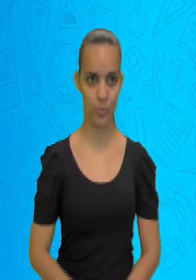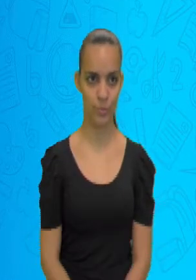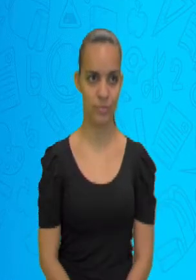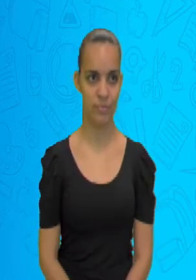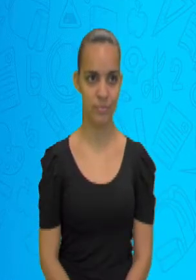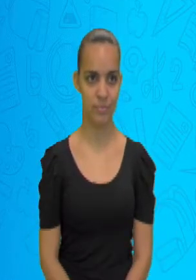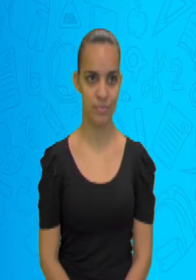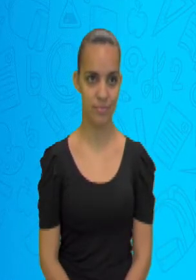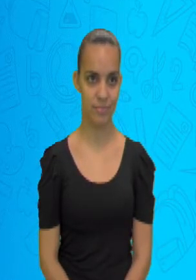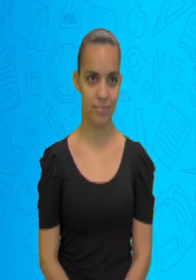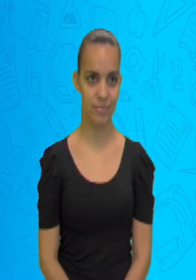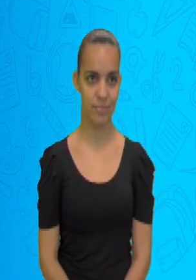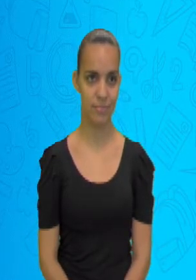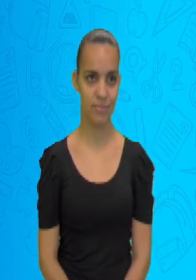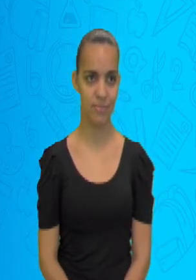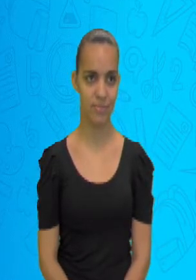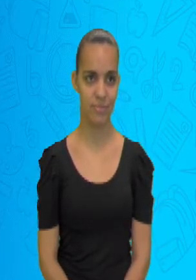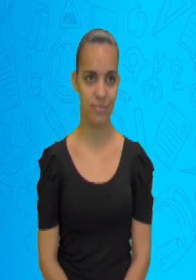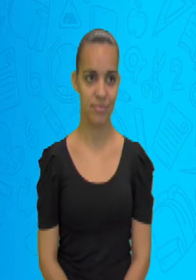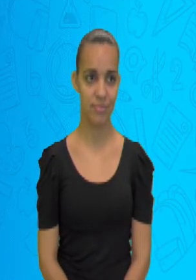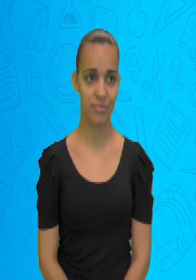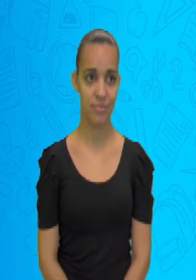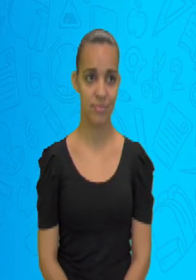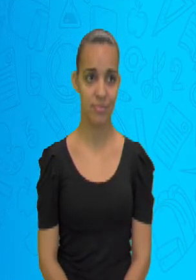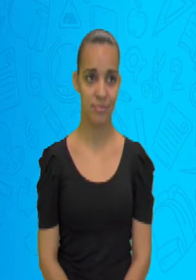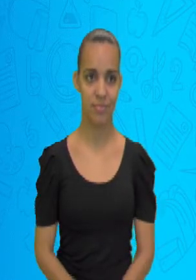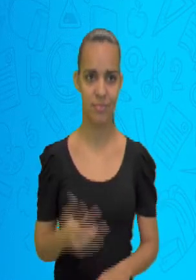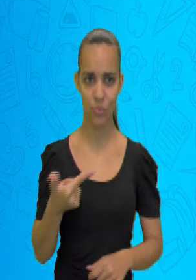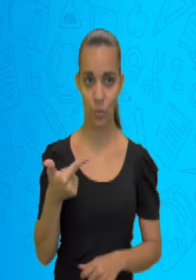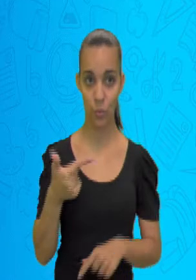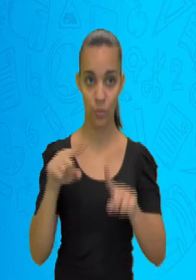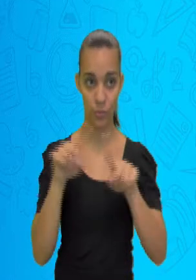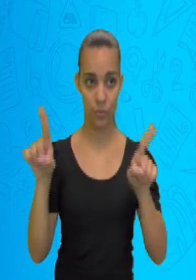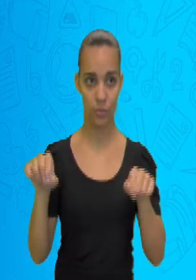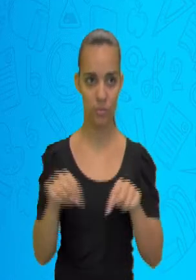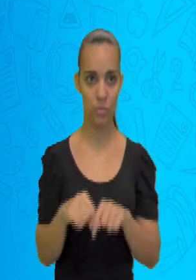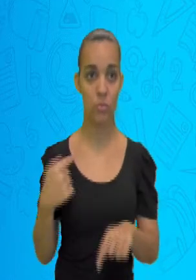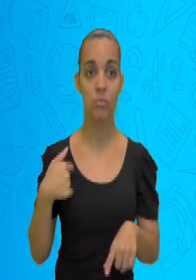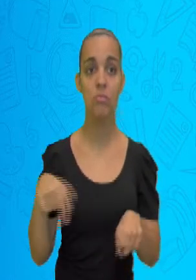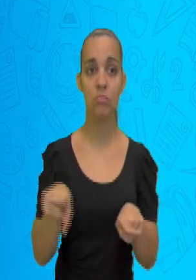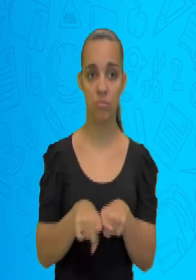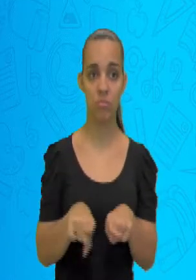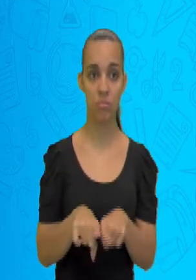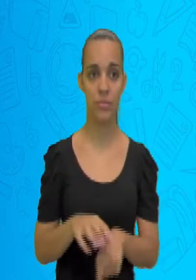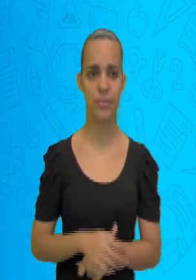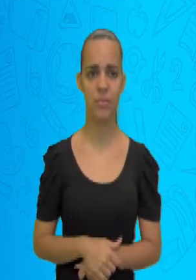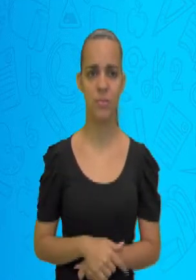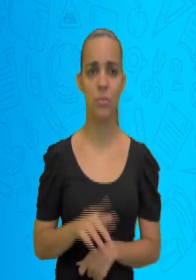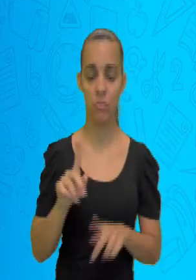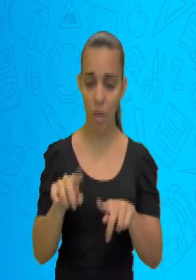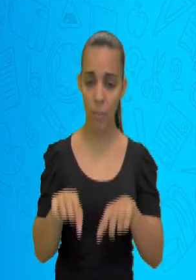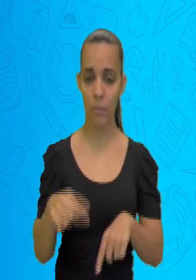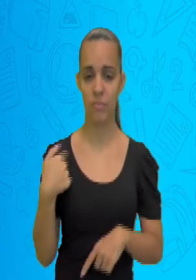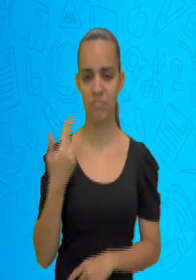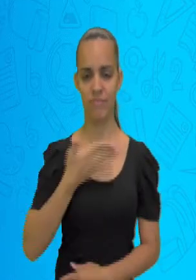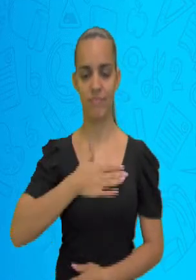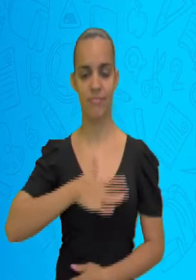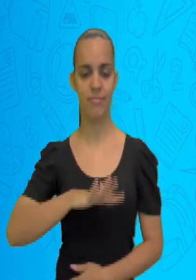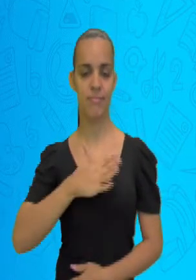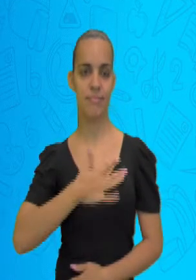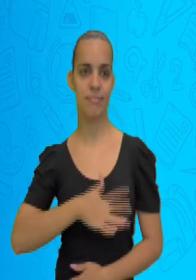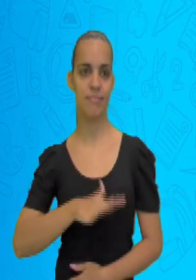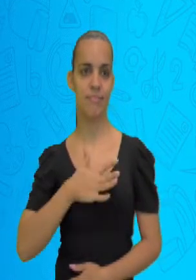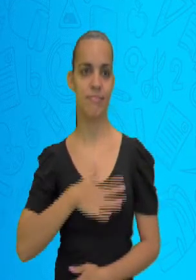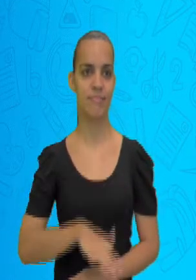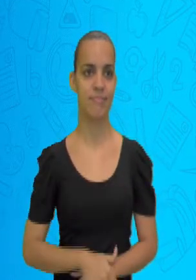almoço. Vamos voltar. No segundo quadrinho ele fala assim: eu também, é por isso que estou